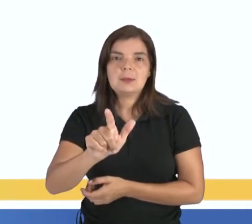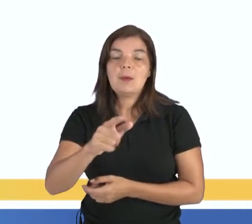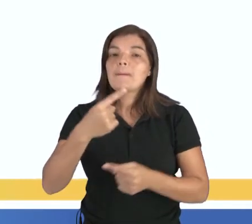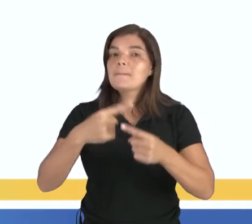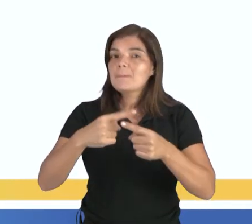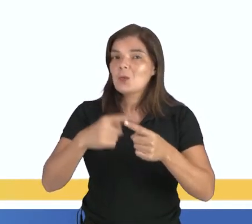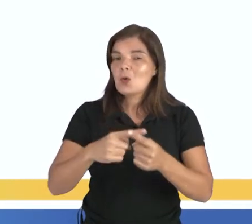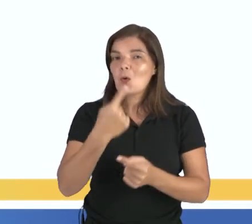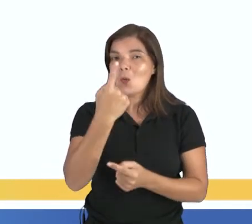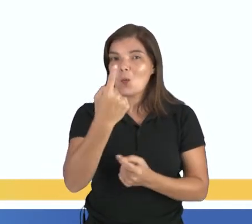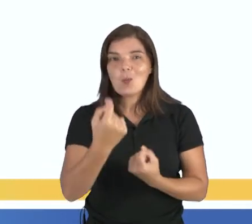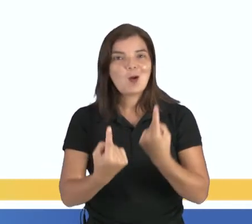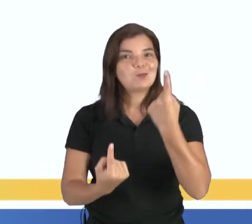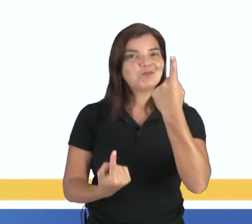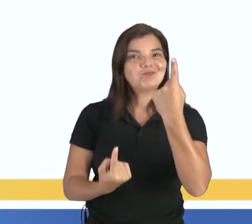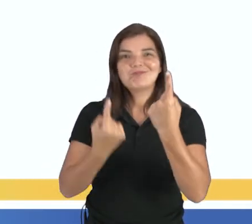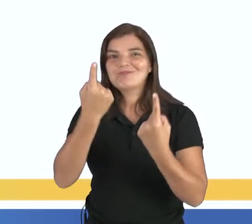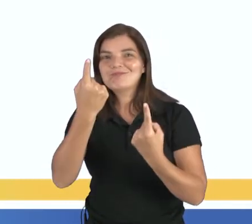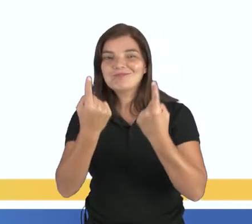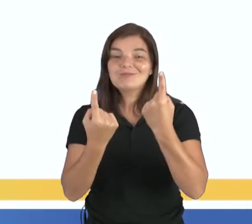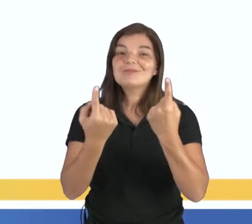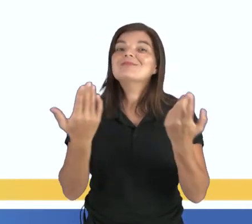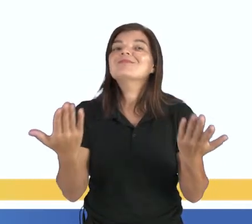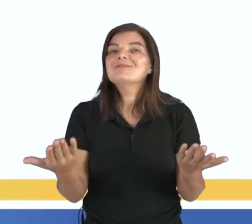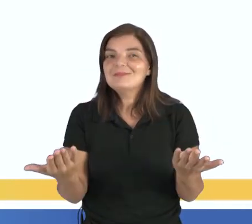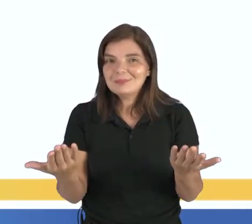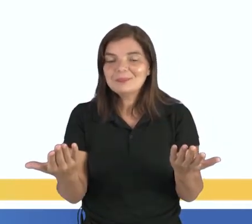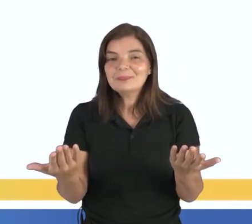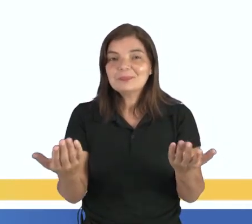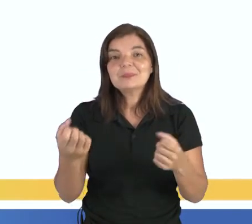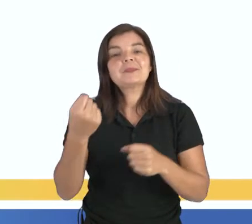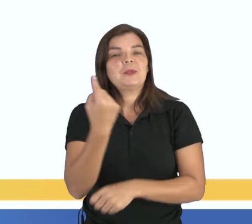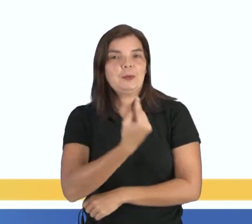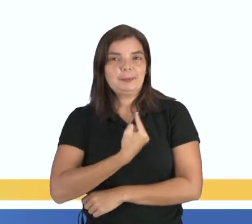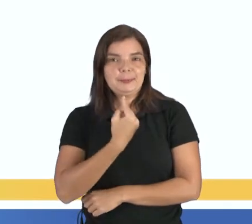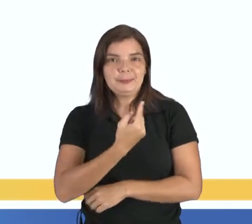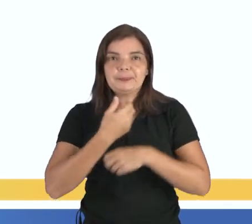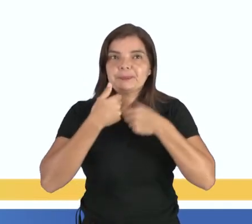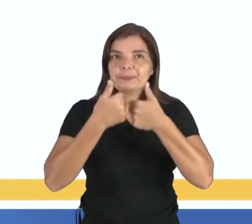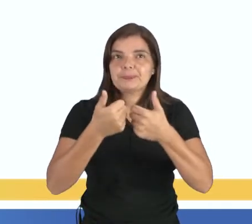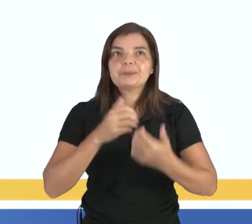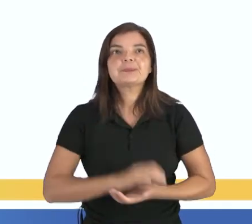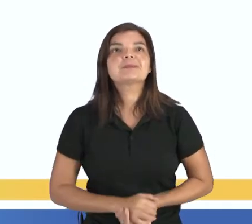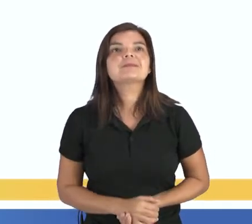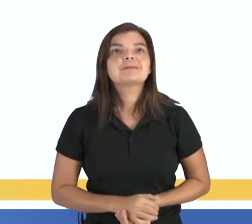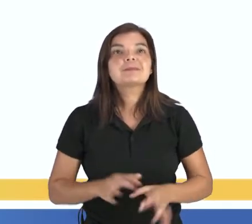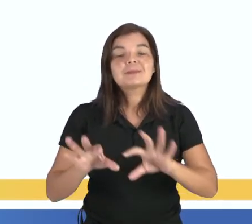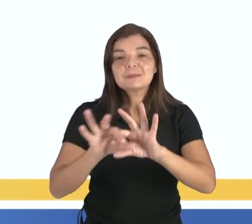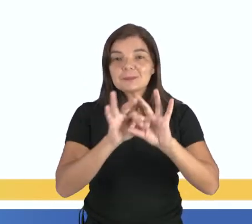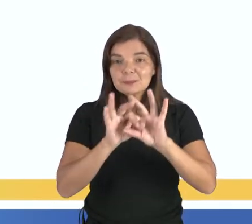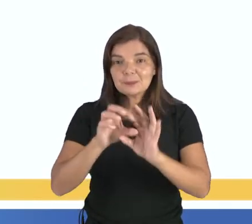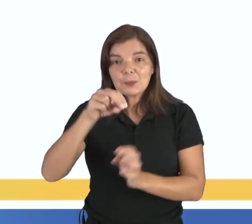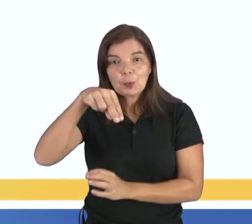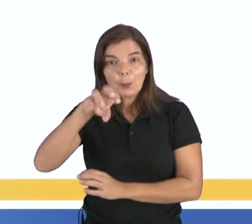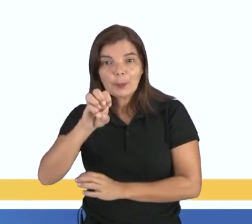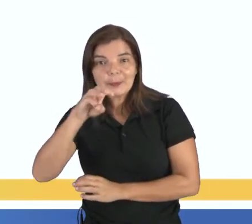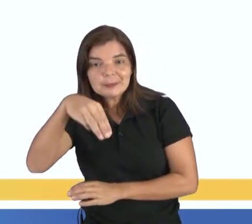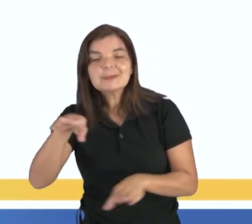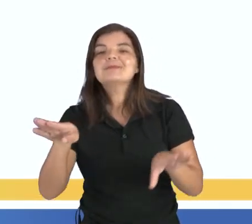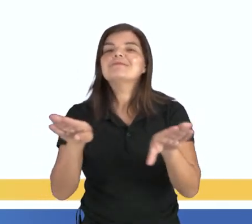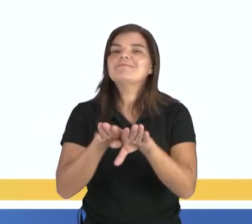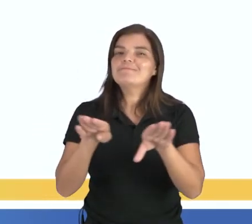porque é uma ou outra. Então, nesse caso, vai para o singular, tá bom? Ligados pelo nem,